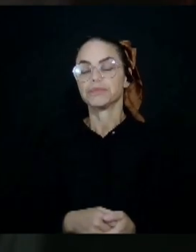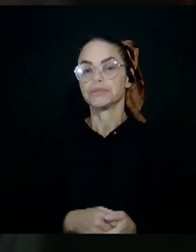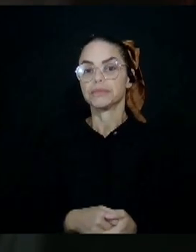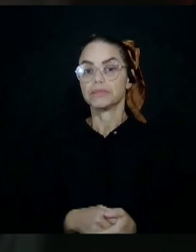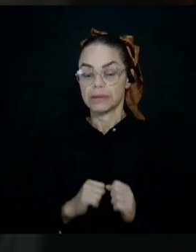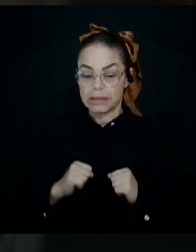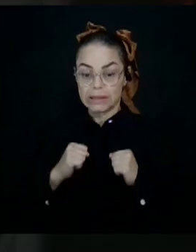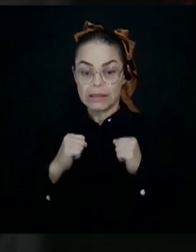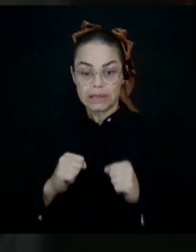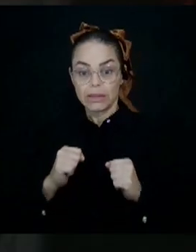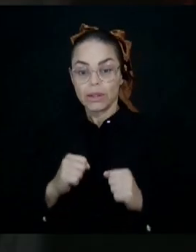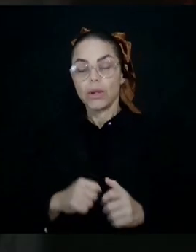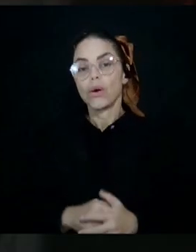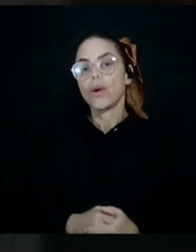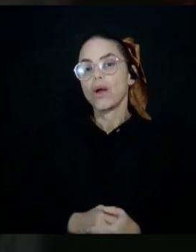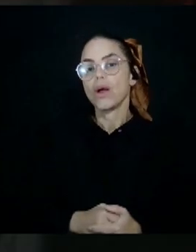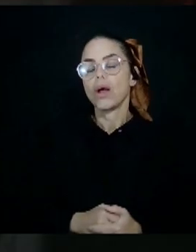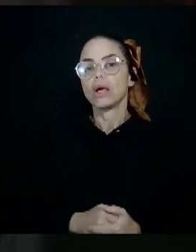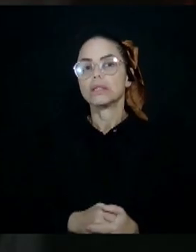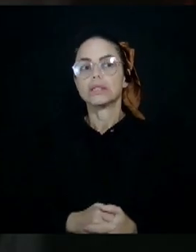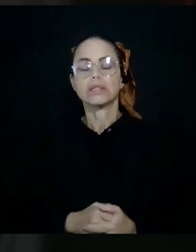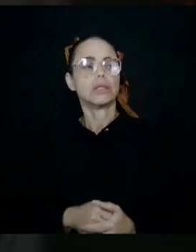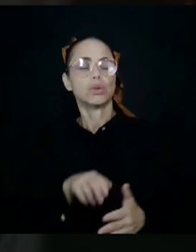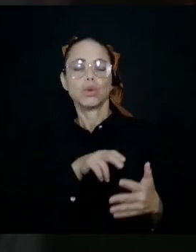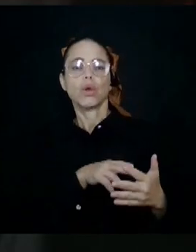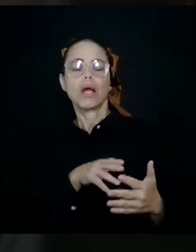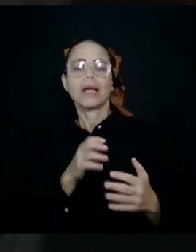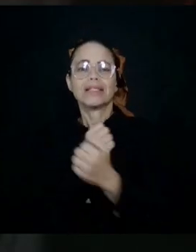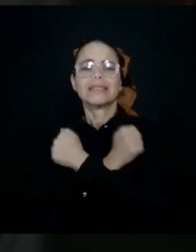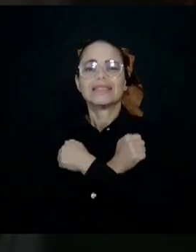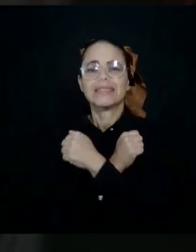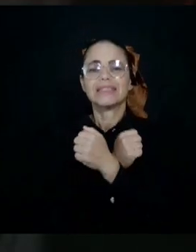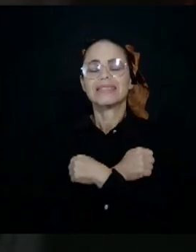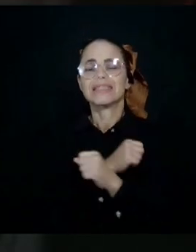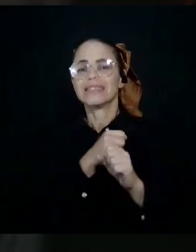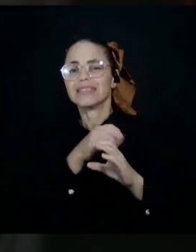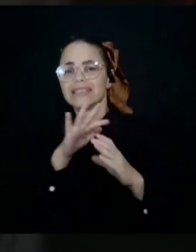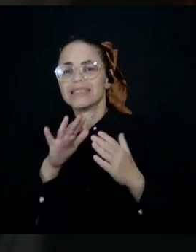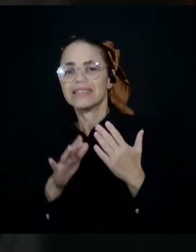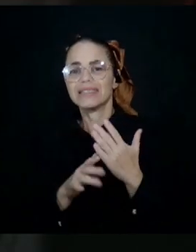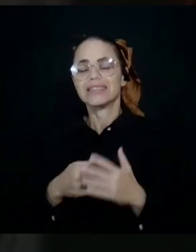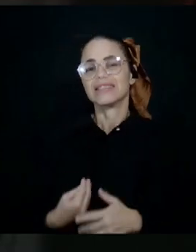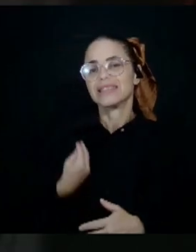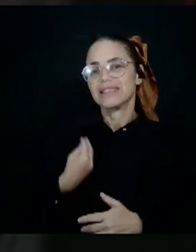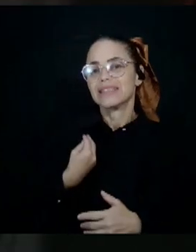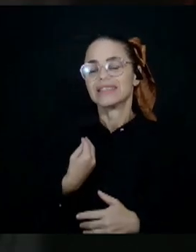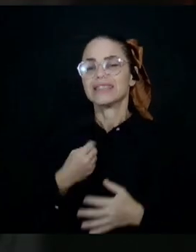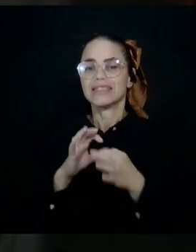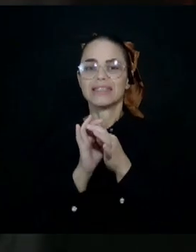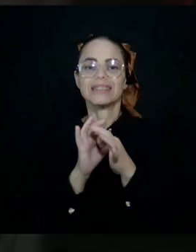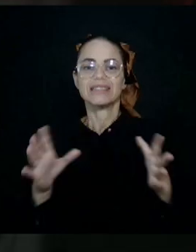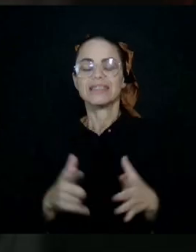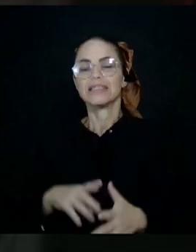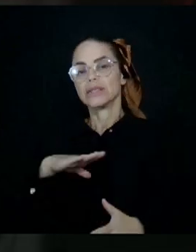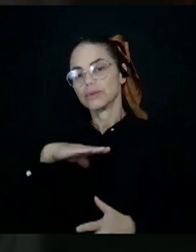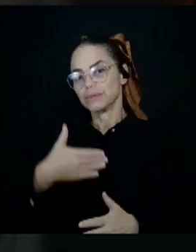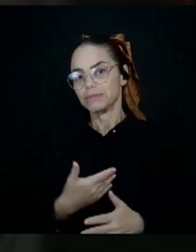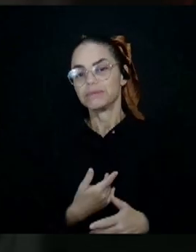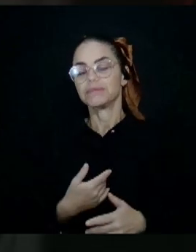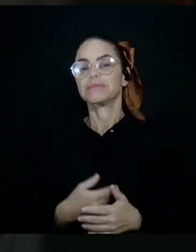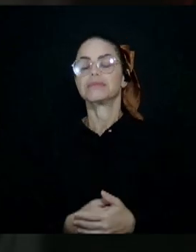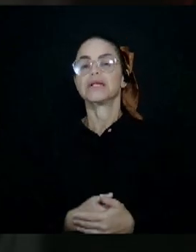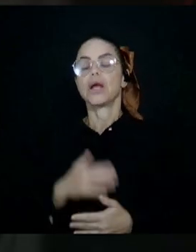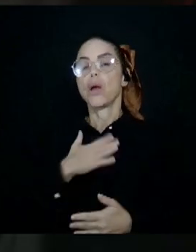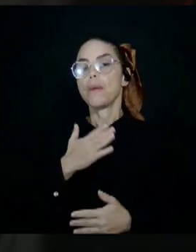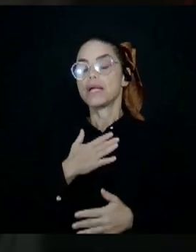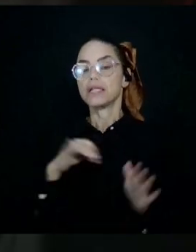empoderamento é romper rótulos, é abraçar nossa complexidade e viver com liberdade, é ter coragem para ser autêntica em um mundo que